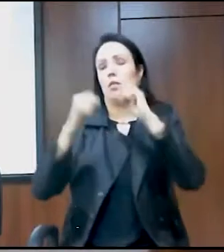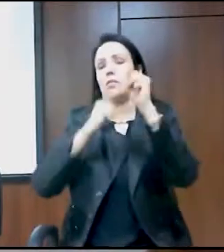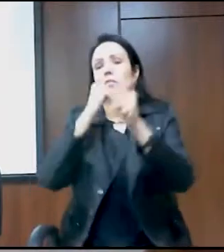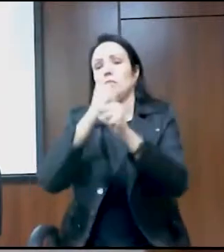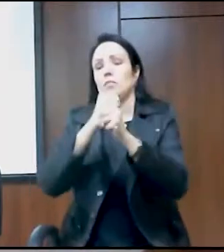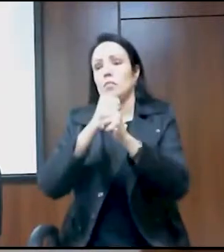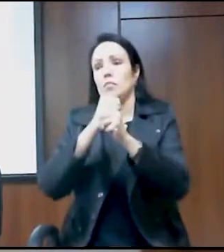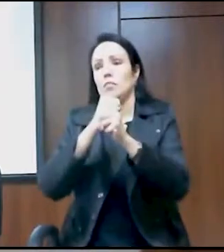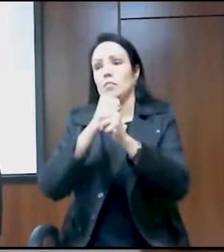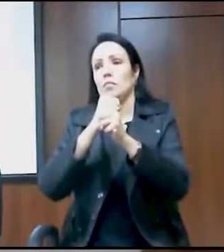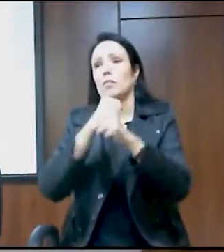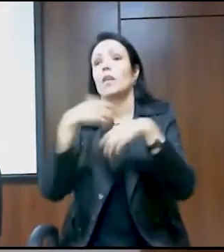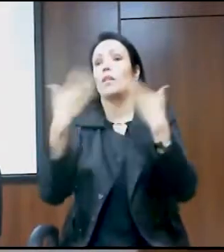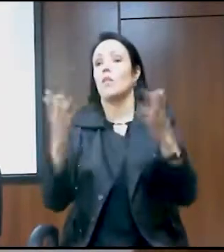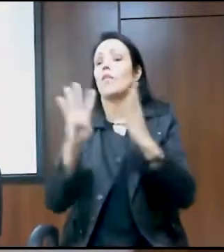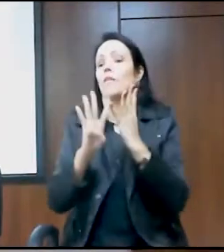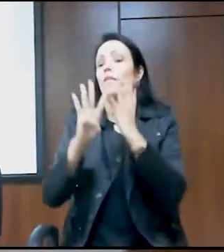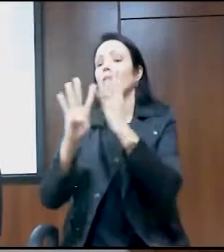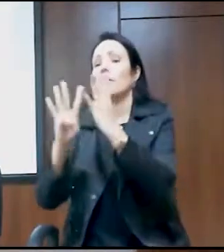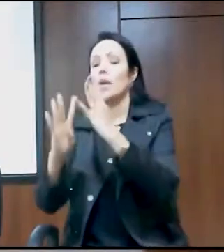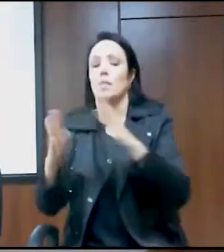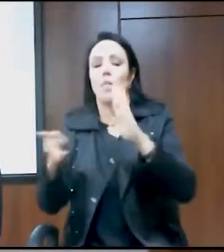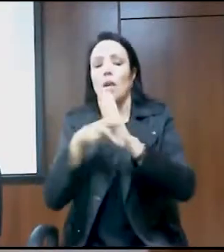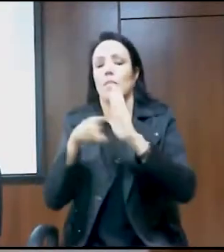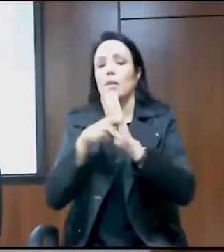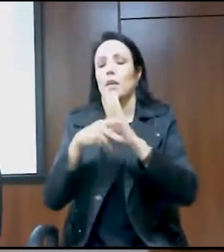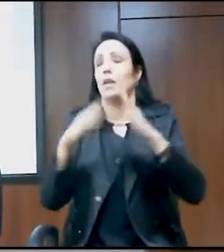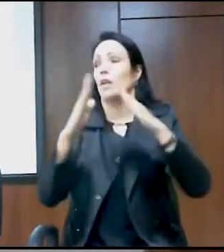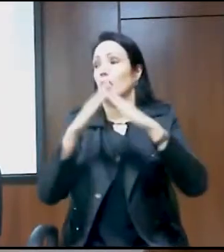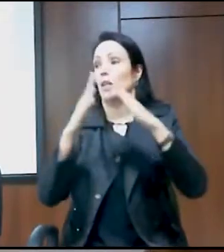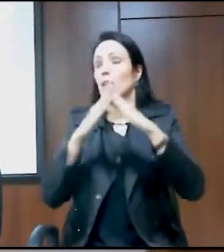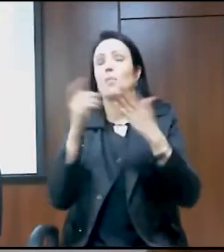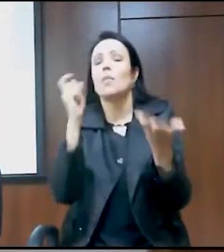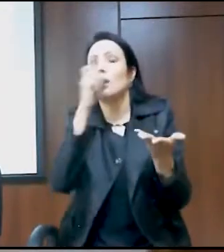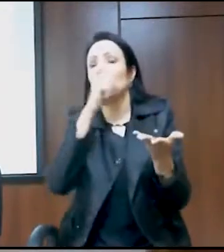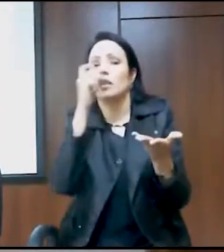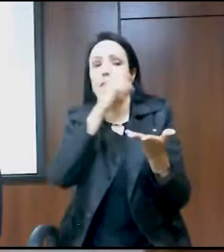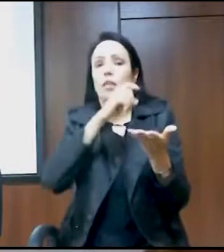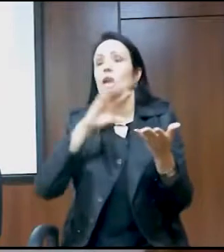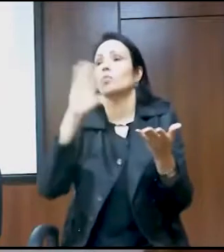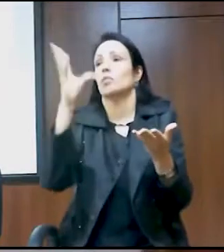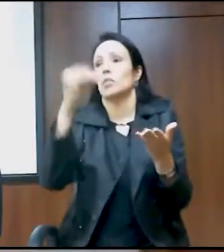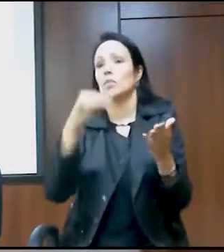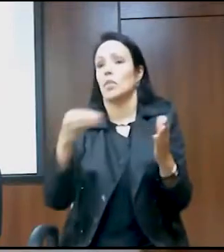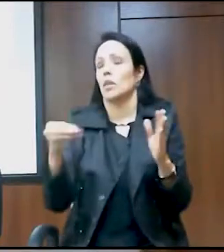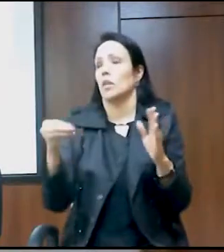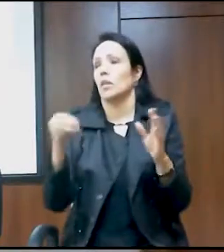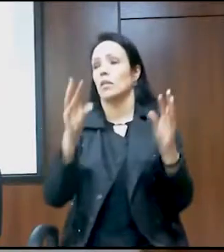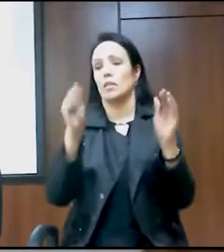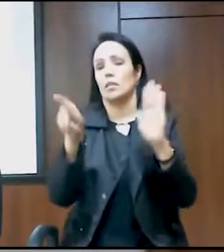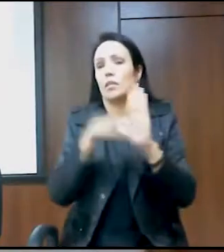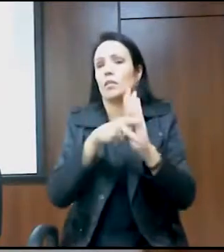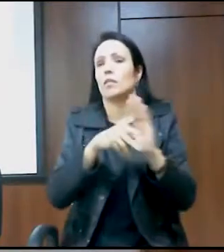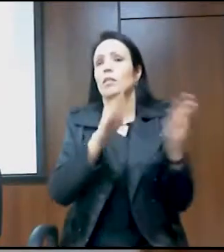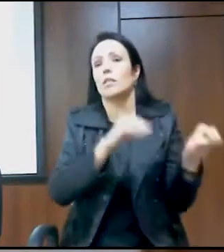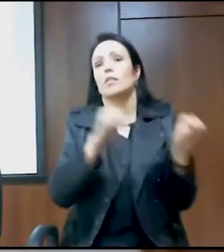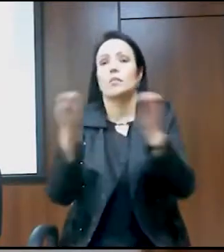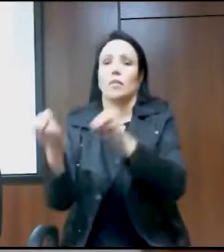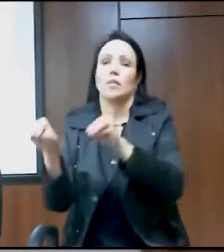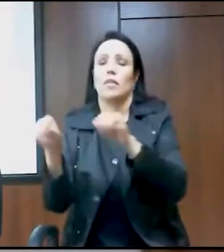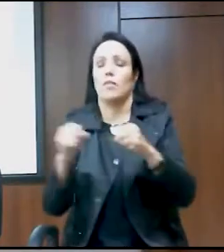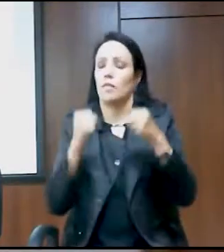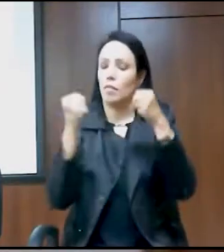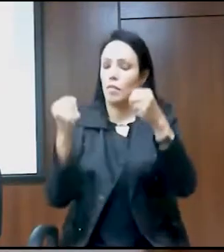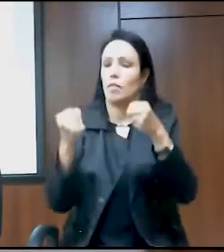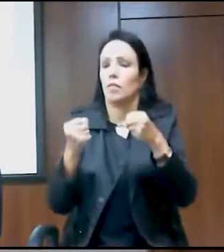que a tal da fila habitacional para receber se torna uma mentira, porque ela é toda para suprir essas remoções forçadas aí que são